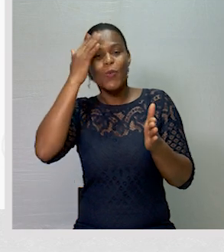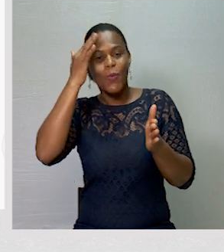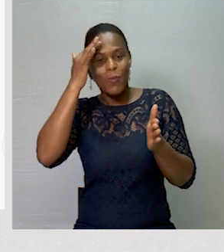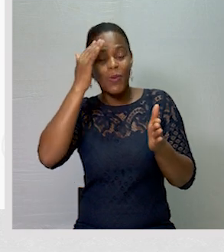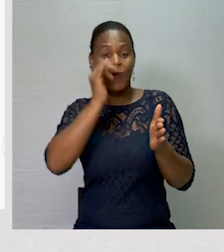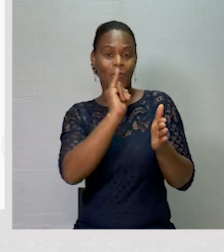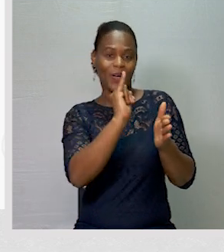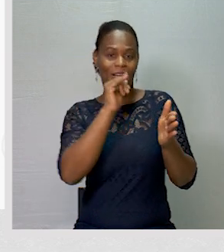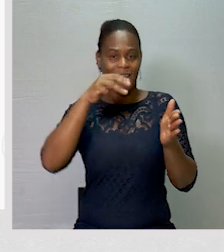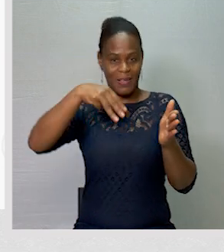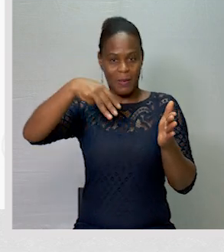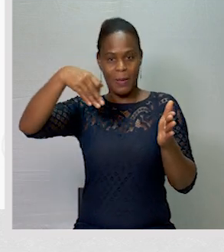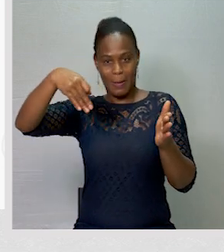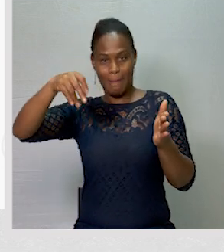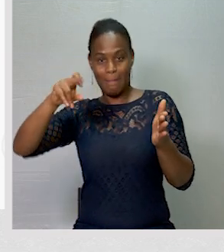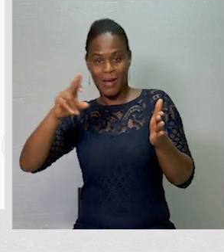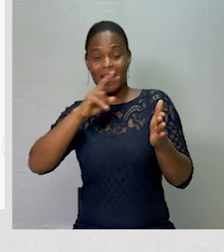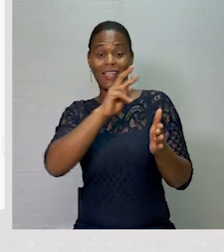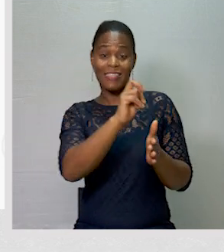este número é ímpar.